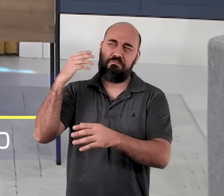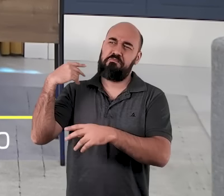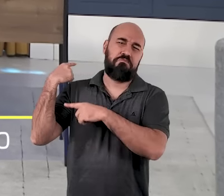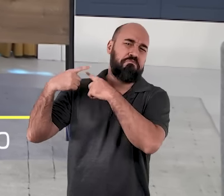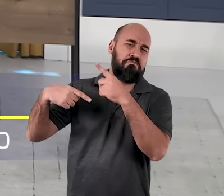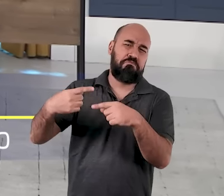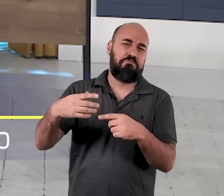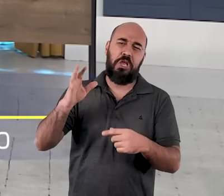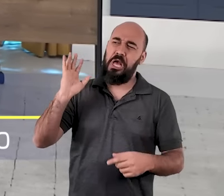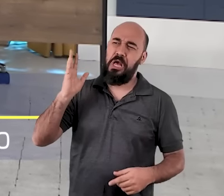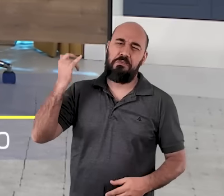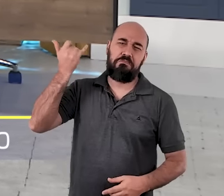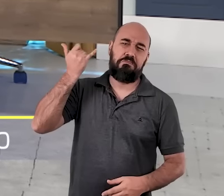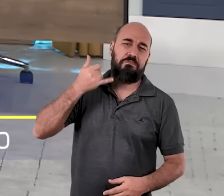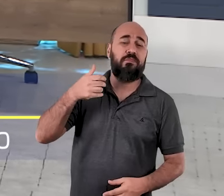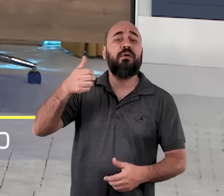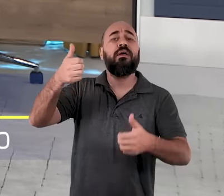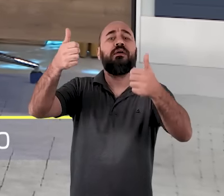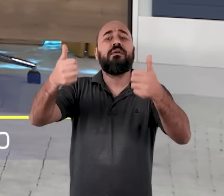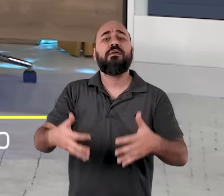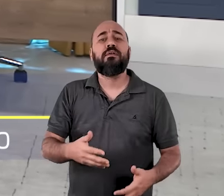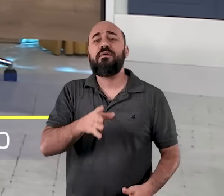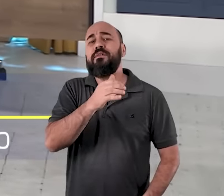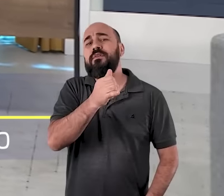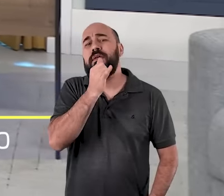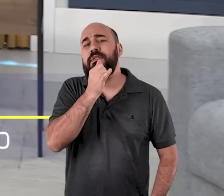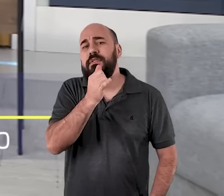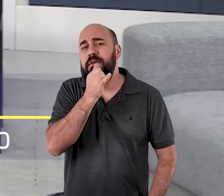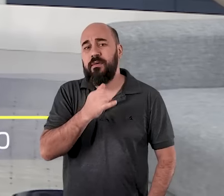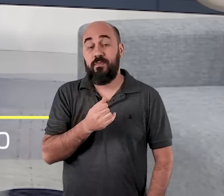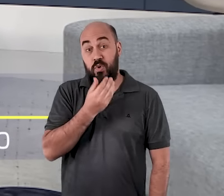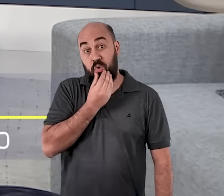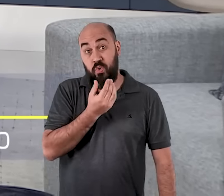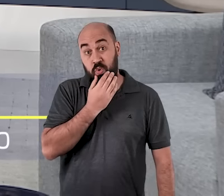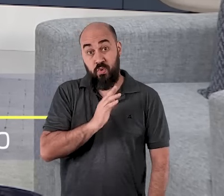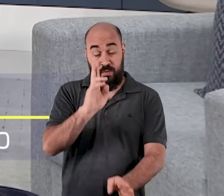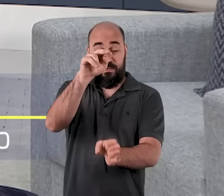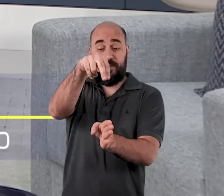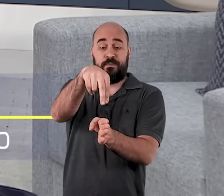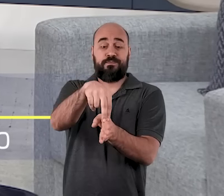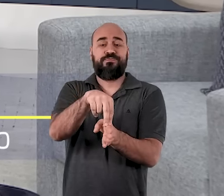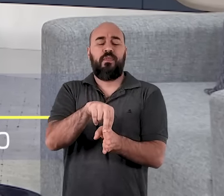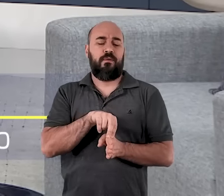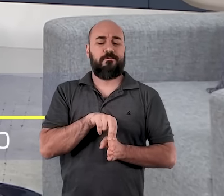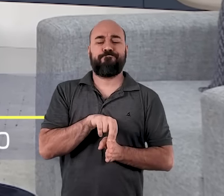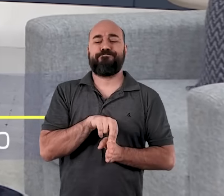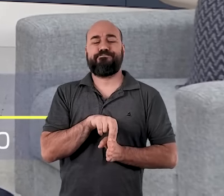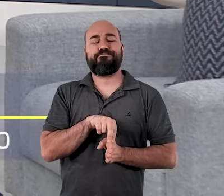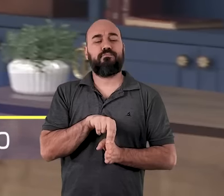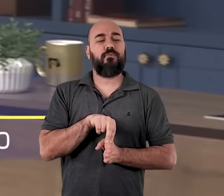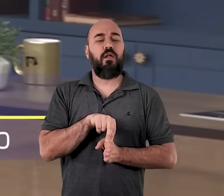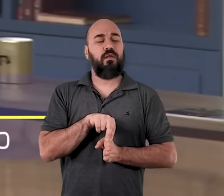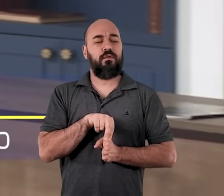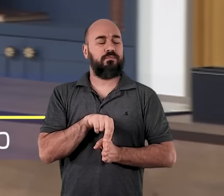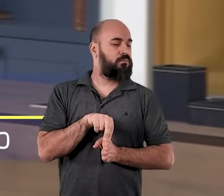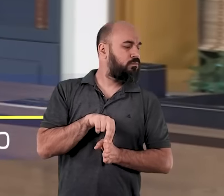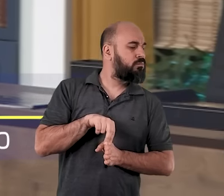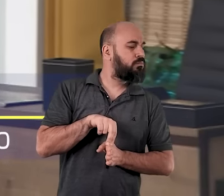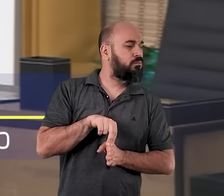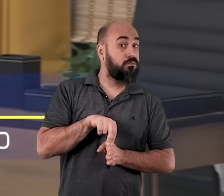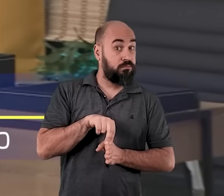um ensino. A historinha de um indivíduo que estava em cima de um muro e então